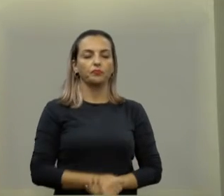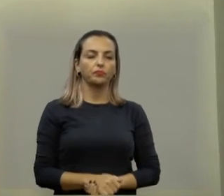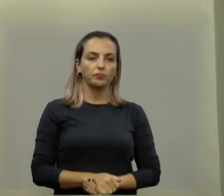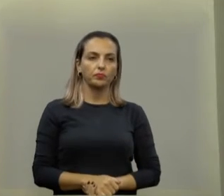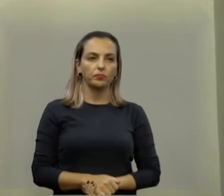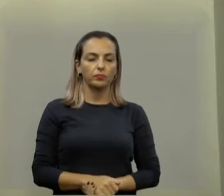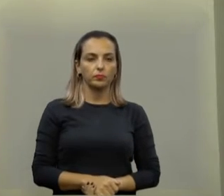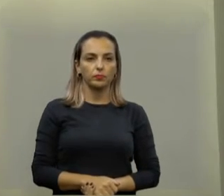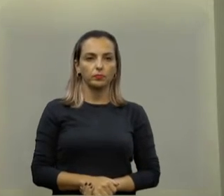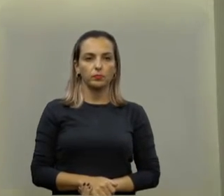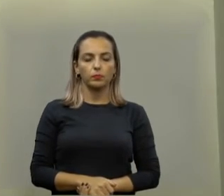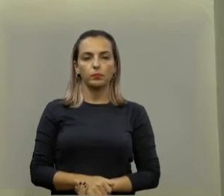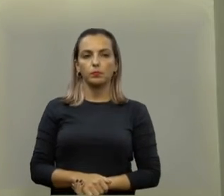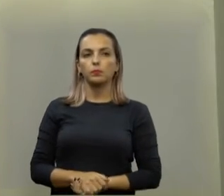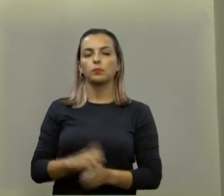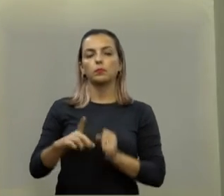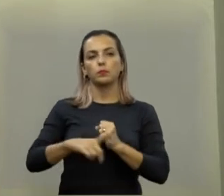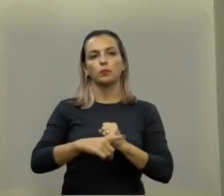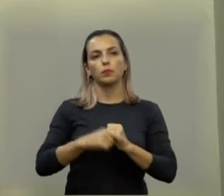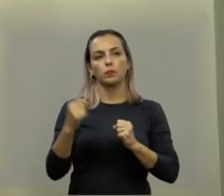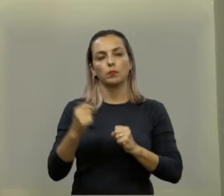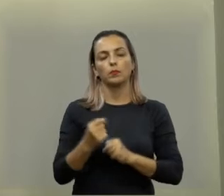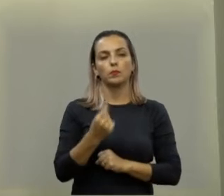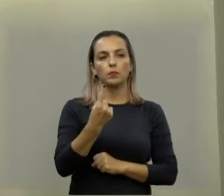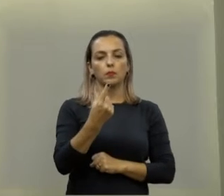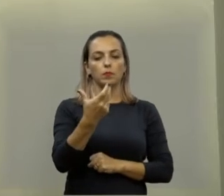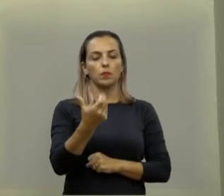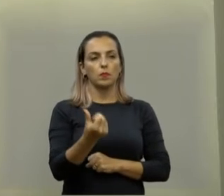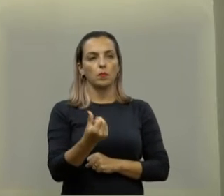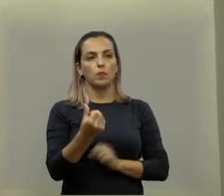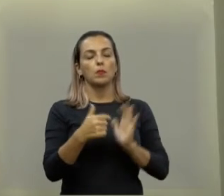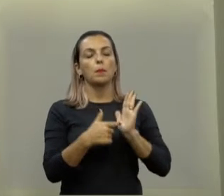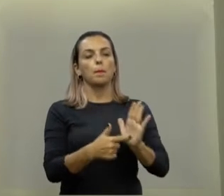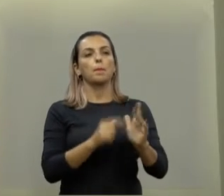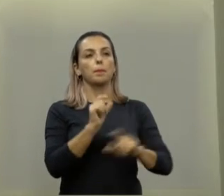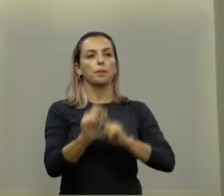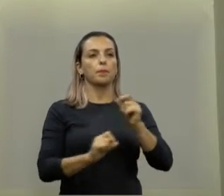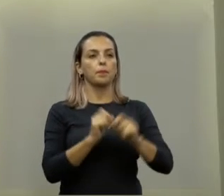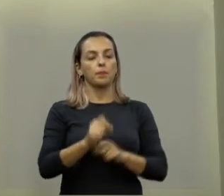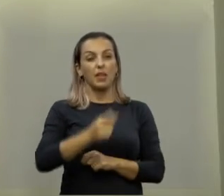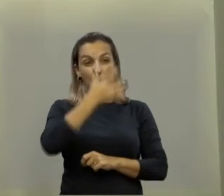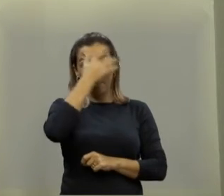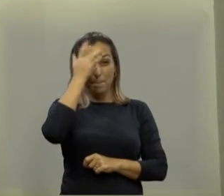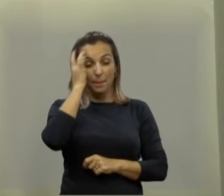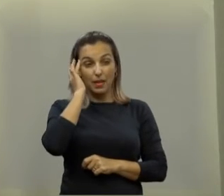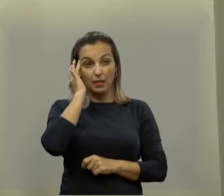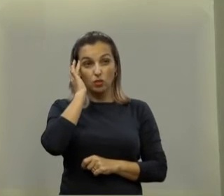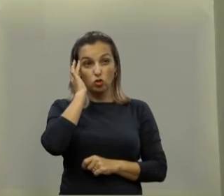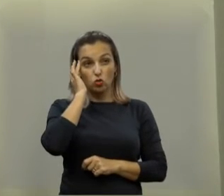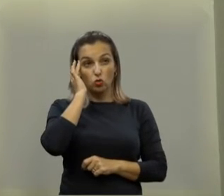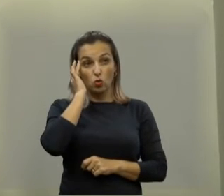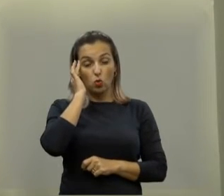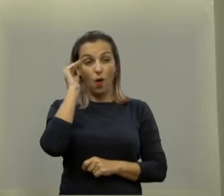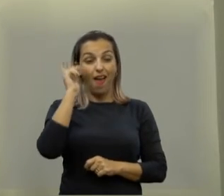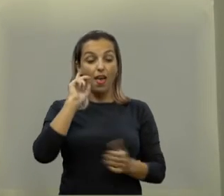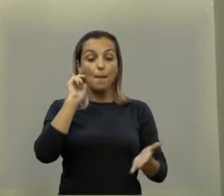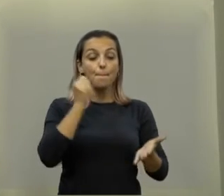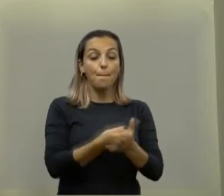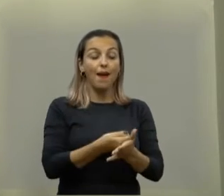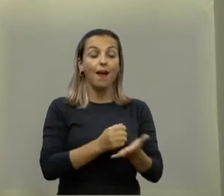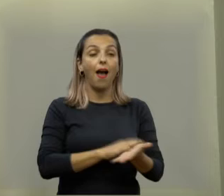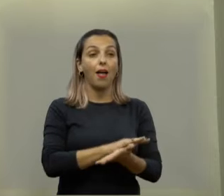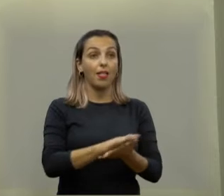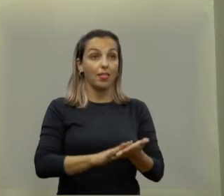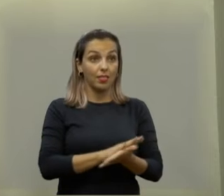péssimo e o artigo 16 está estabelecendo que os inadimplentes do chamado preço público